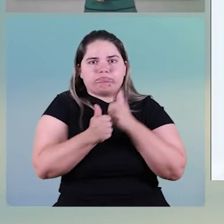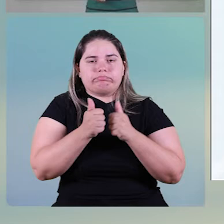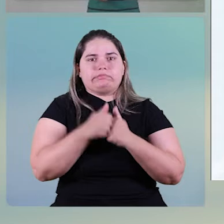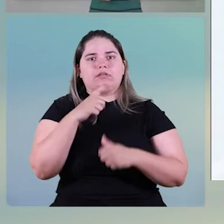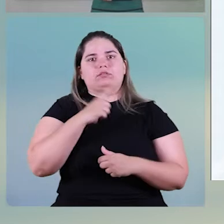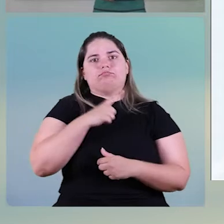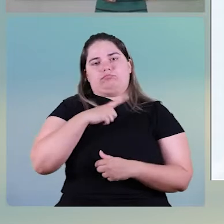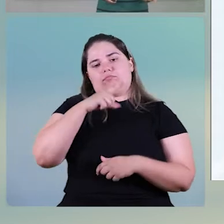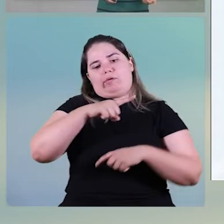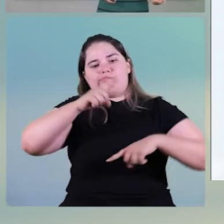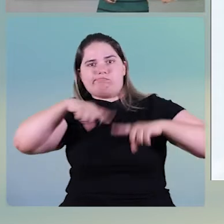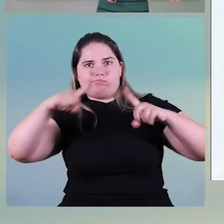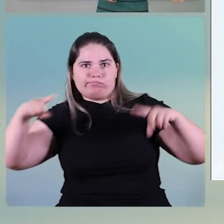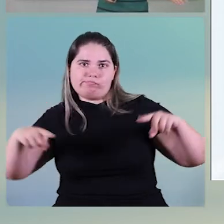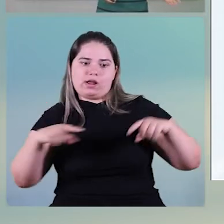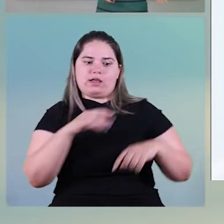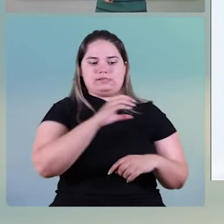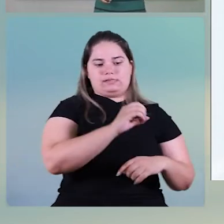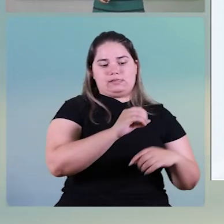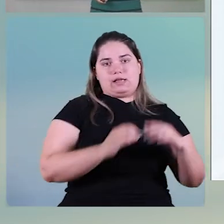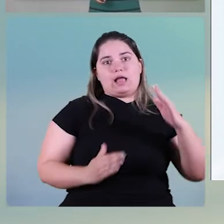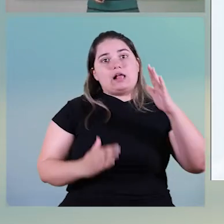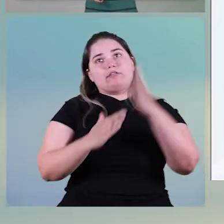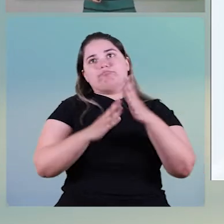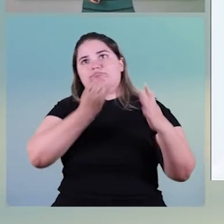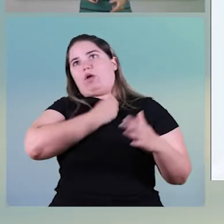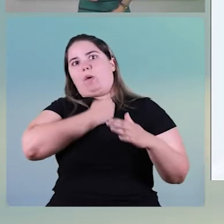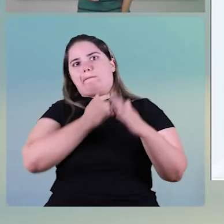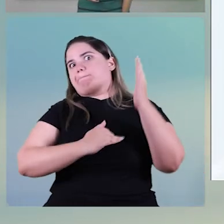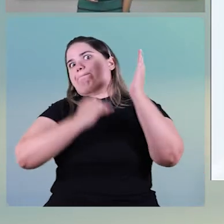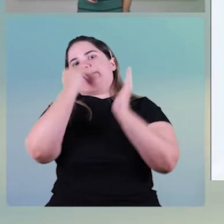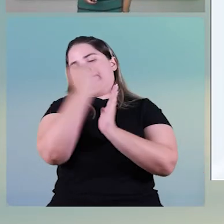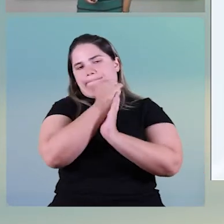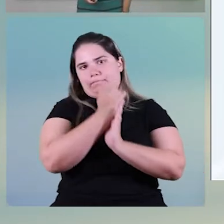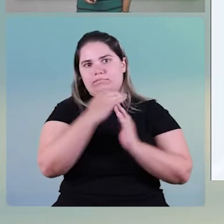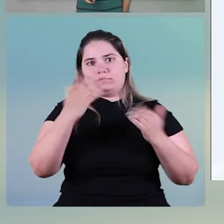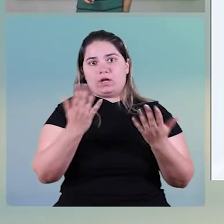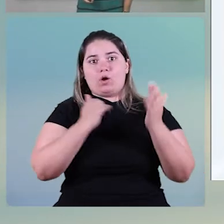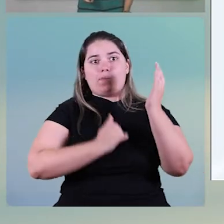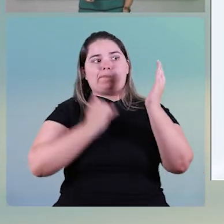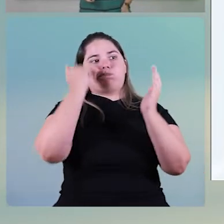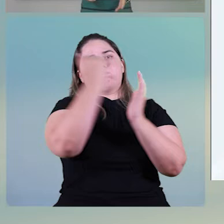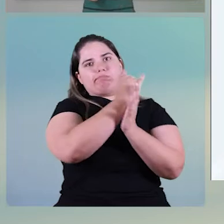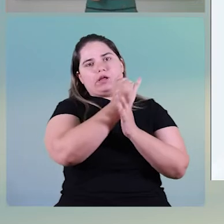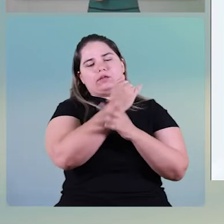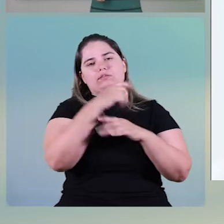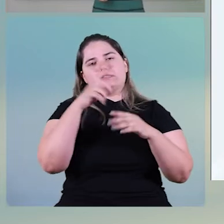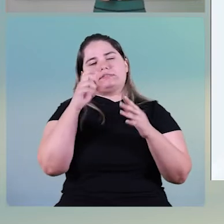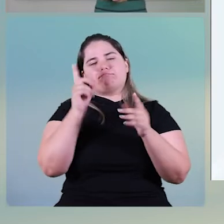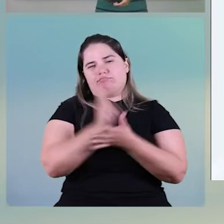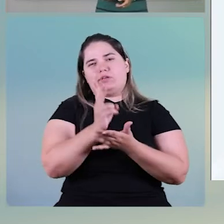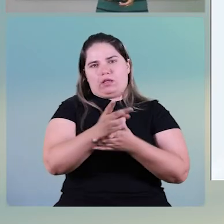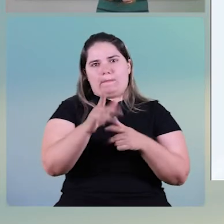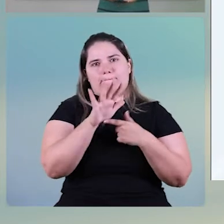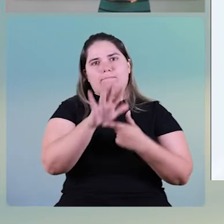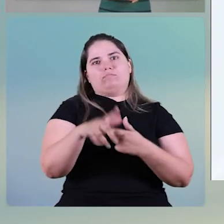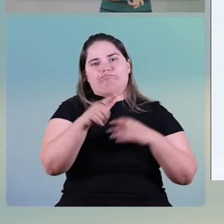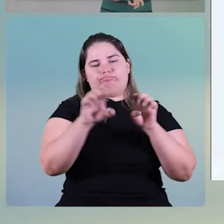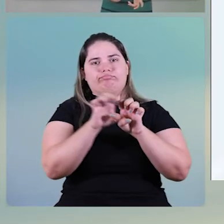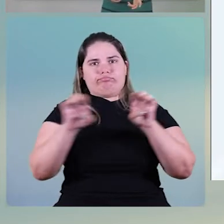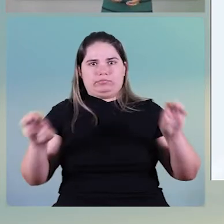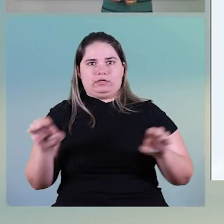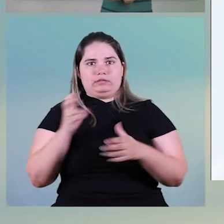tem intensidade variável, né? Vai de 0 até um valor máximo, onde esse valor máximo é dado pela equação